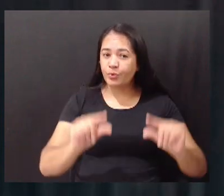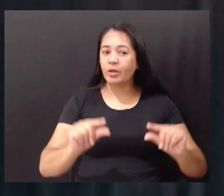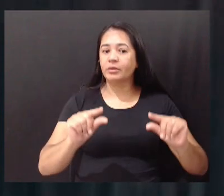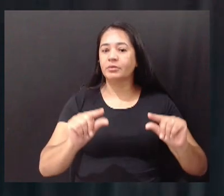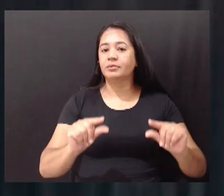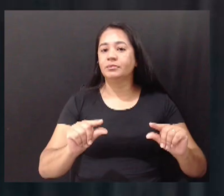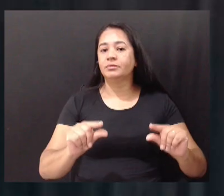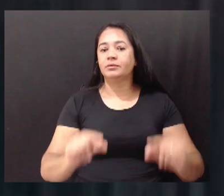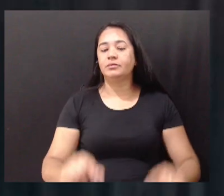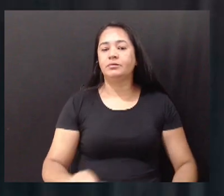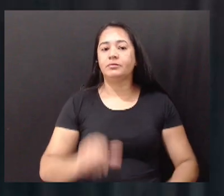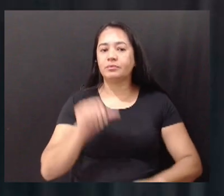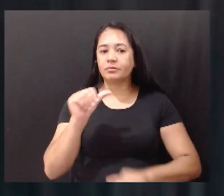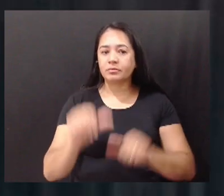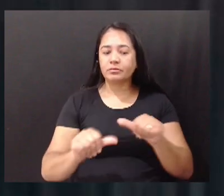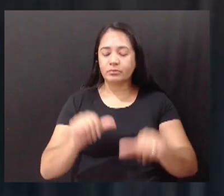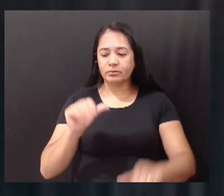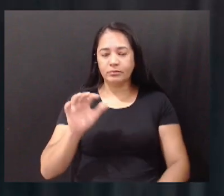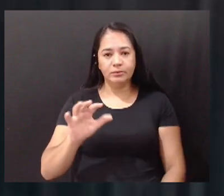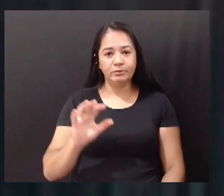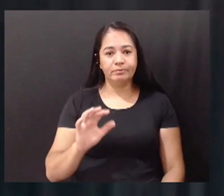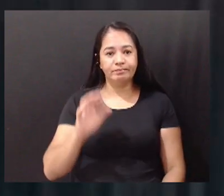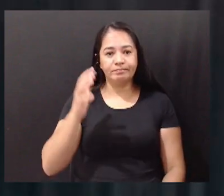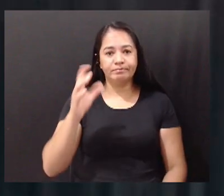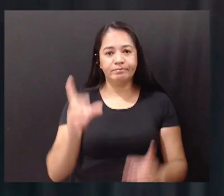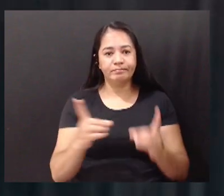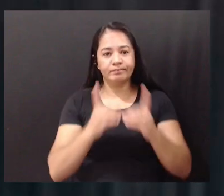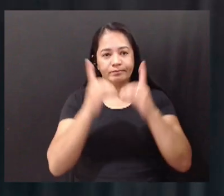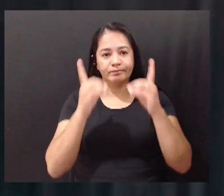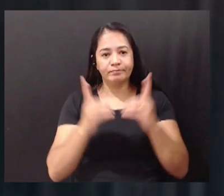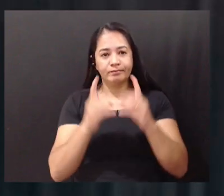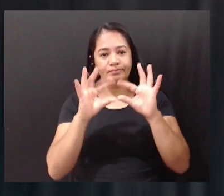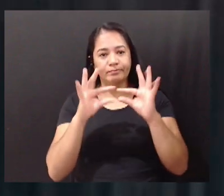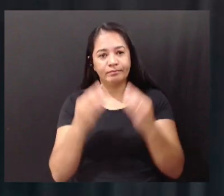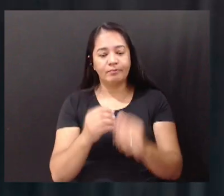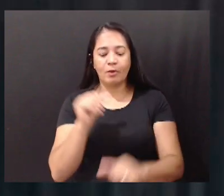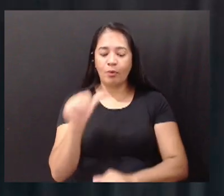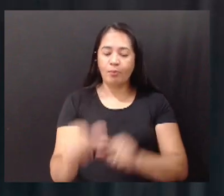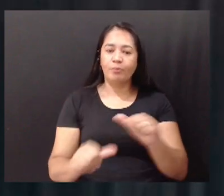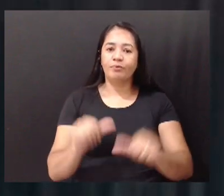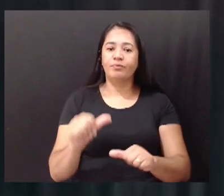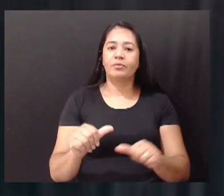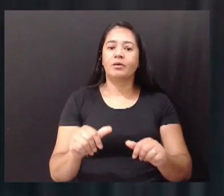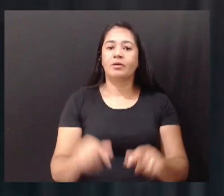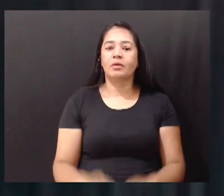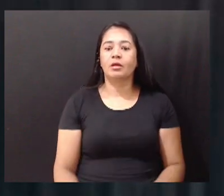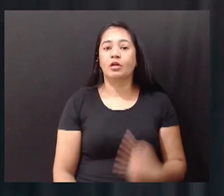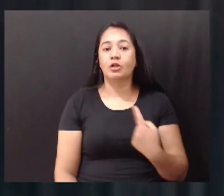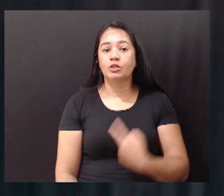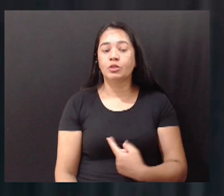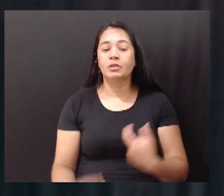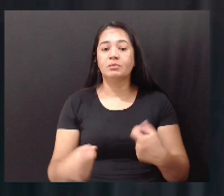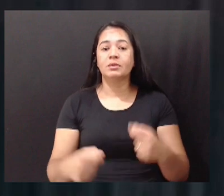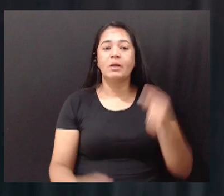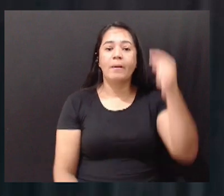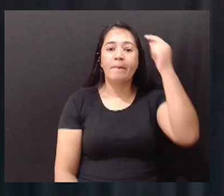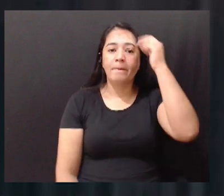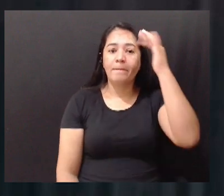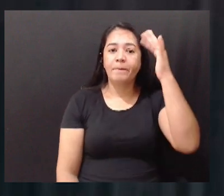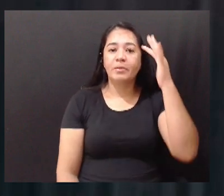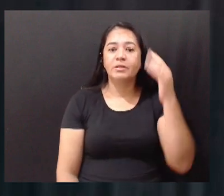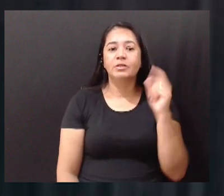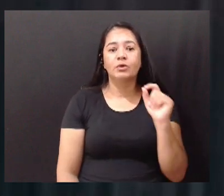isso que está acontecendo, mudar essa dinâmica da família, também nós temos que pensar e introduzir outras coisas que